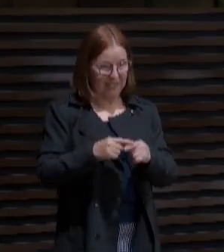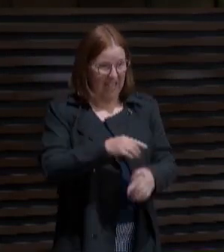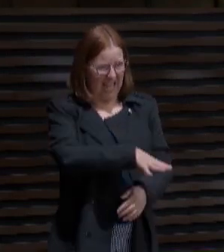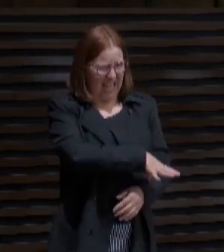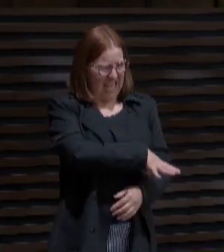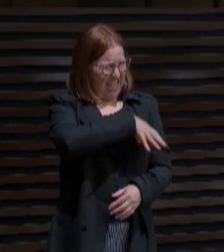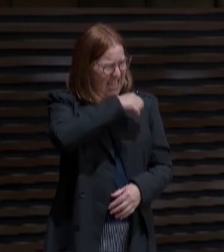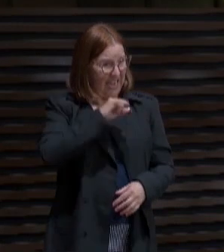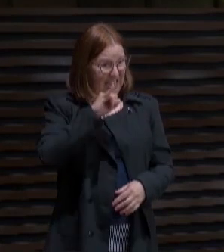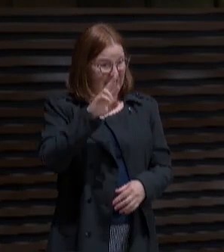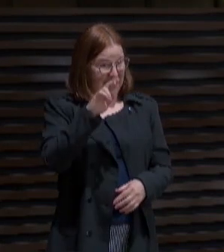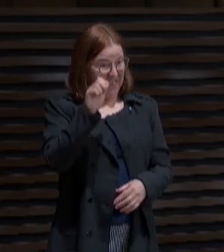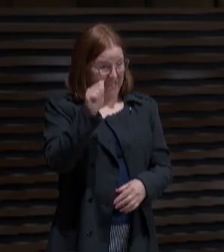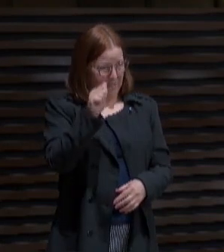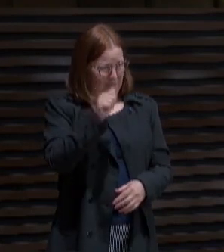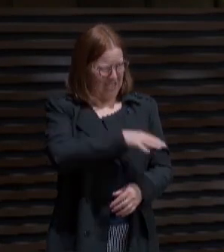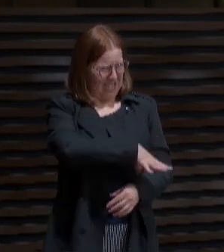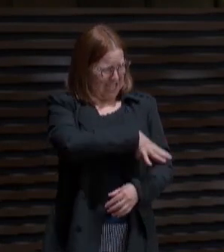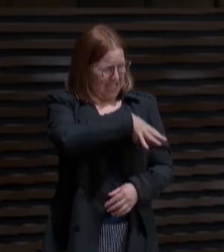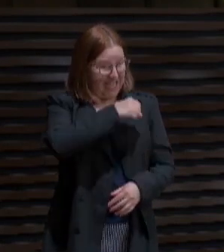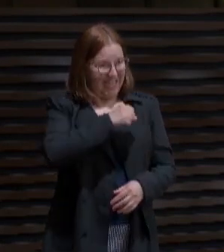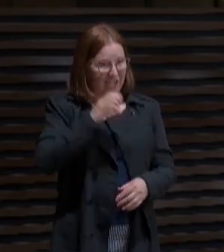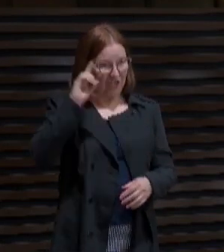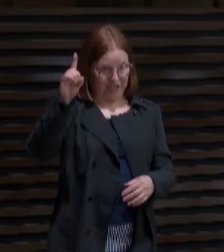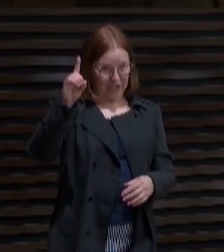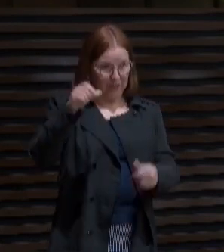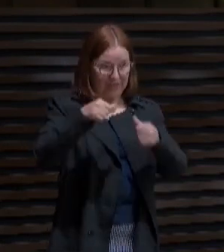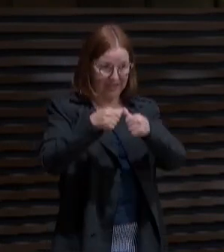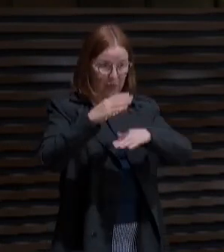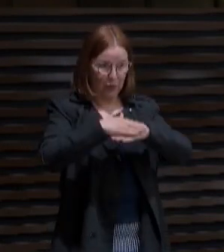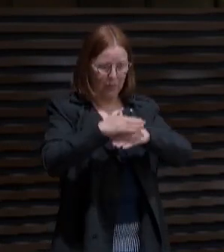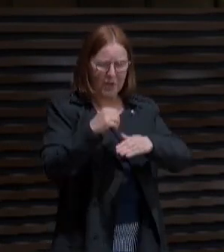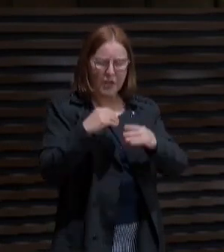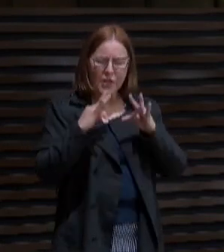aqueles que estão condenados à morte eterna.